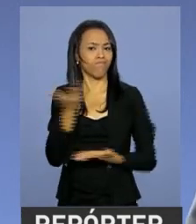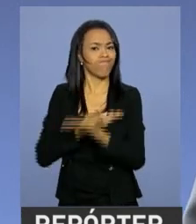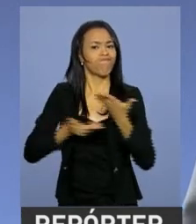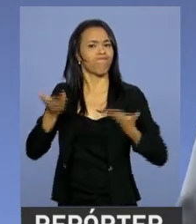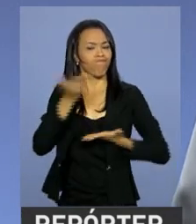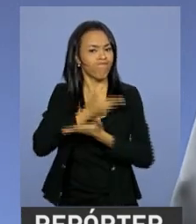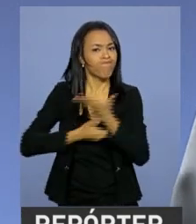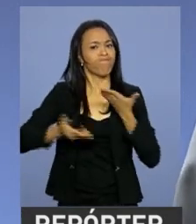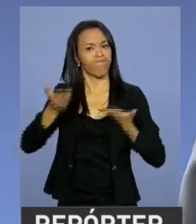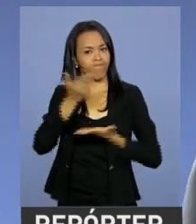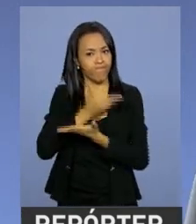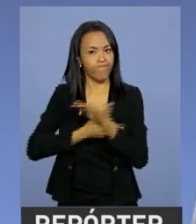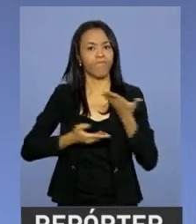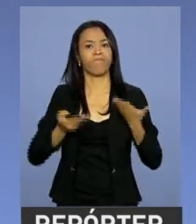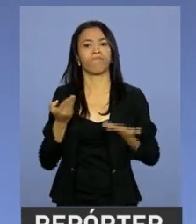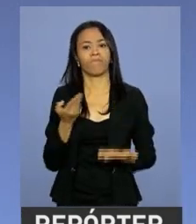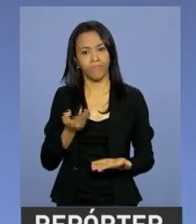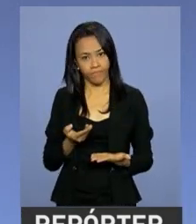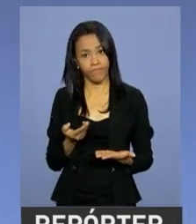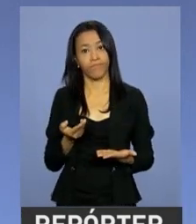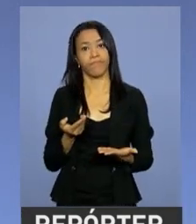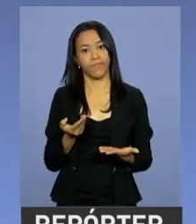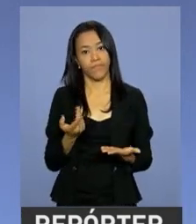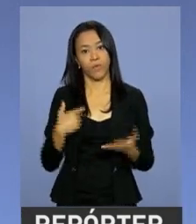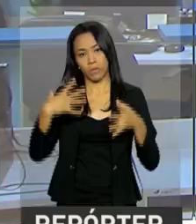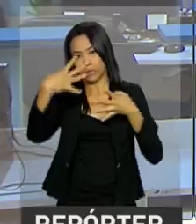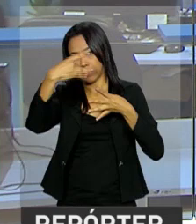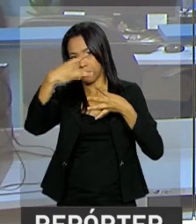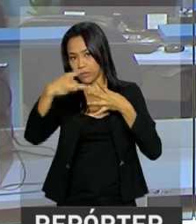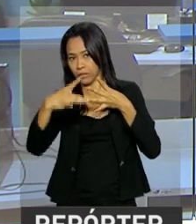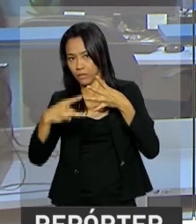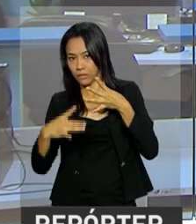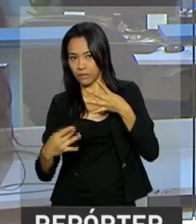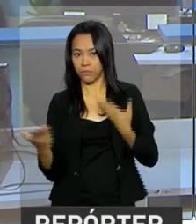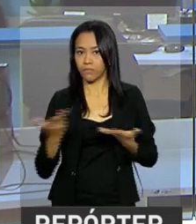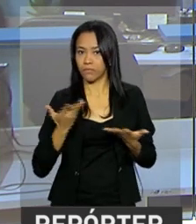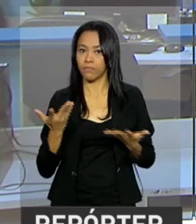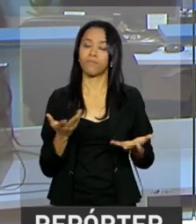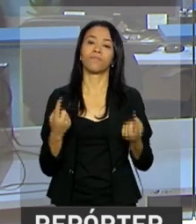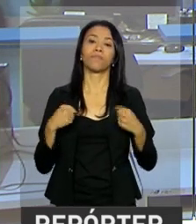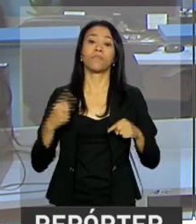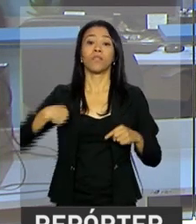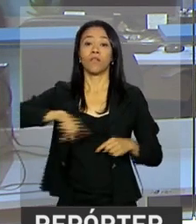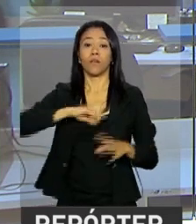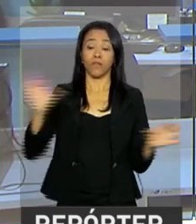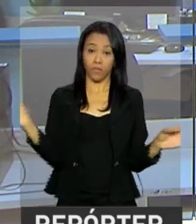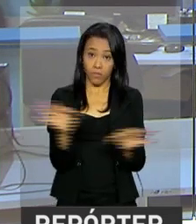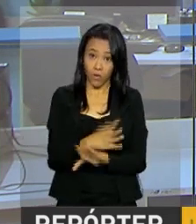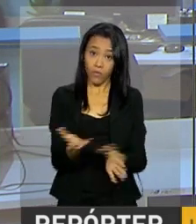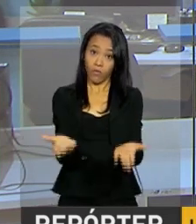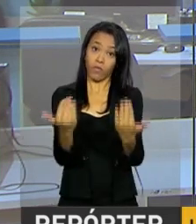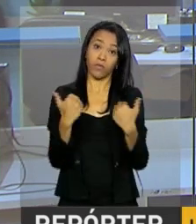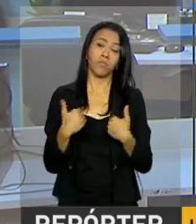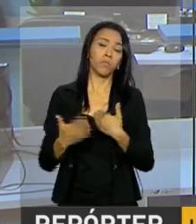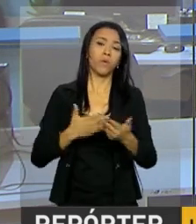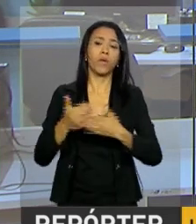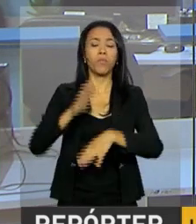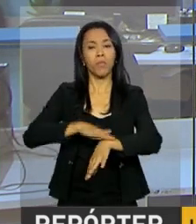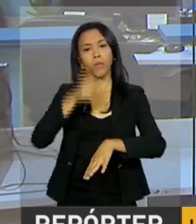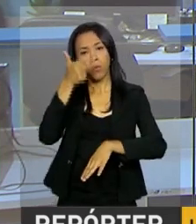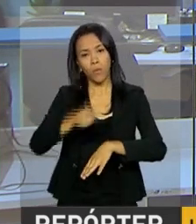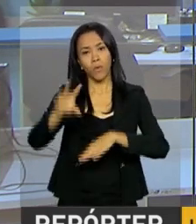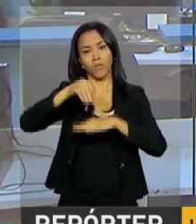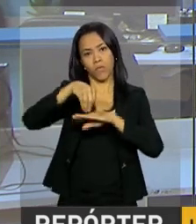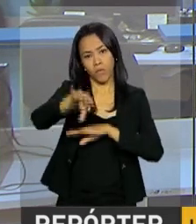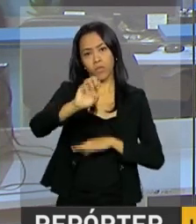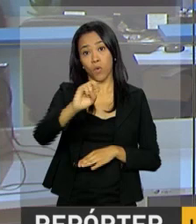medida em que esses próprios canais forem sendo definidos. E nós ficamos por aqui, voltamos a qualquer momento com outras informações ou